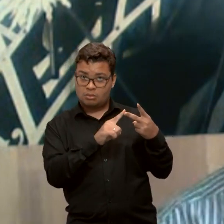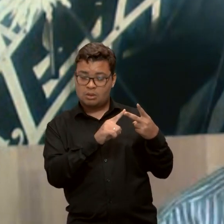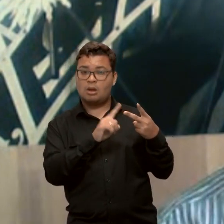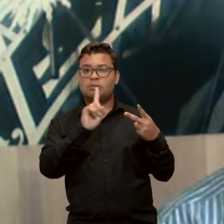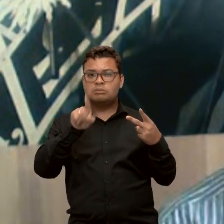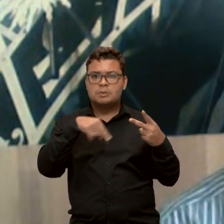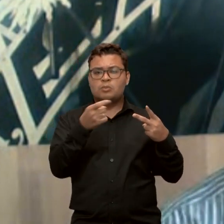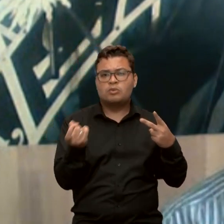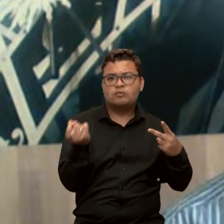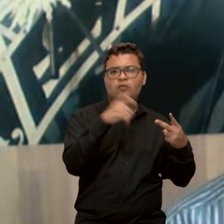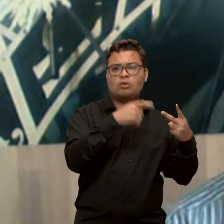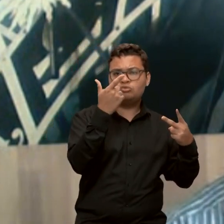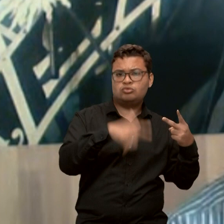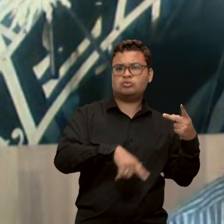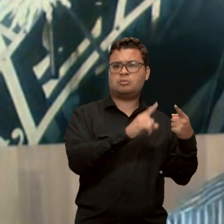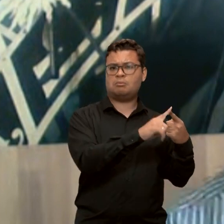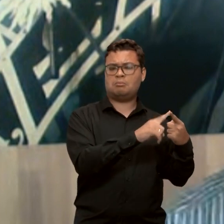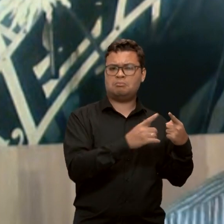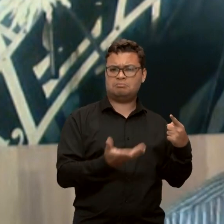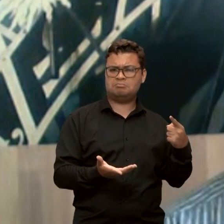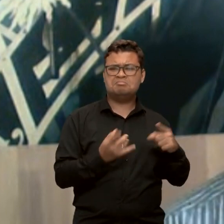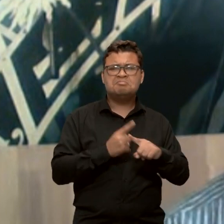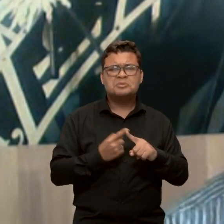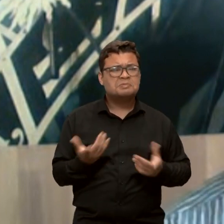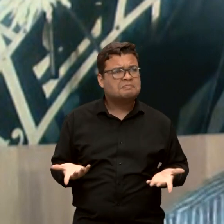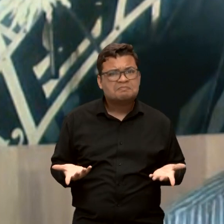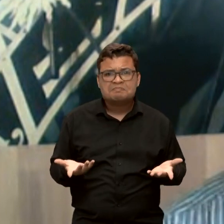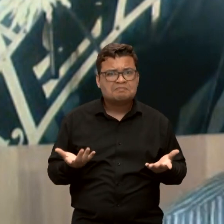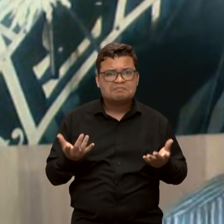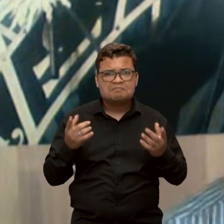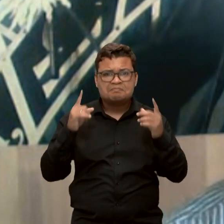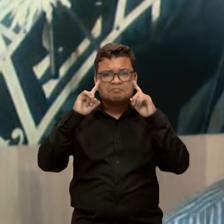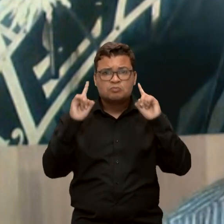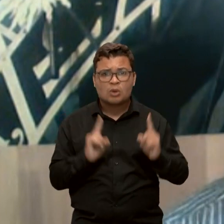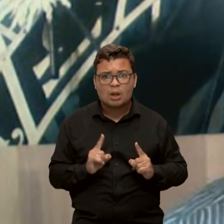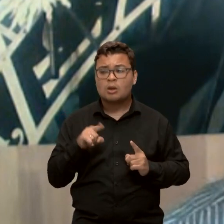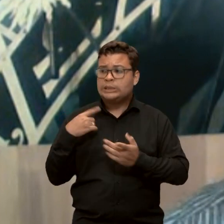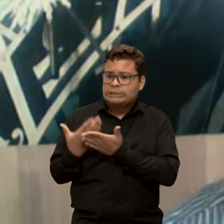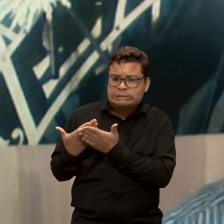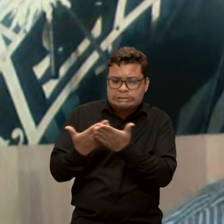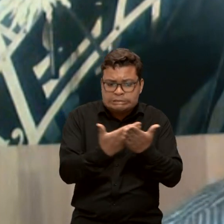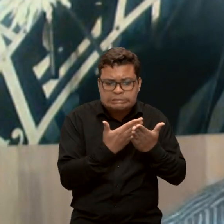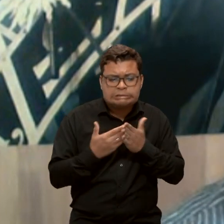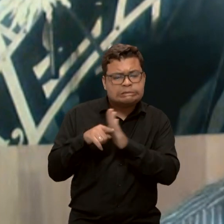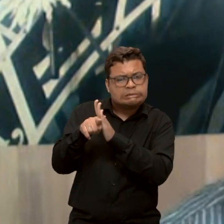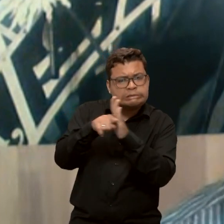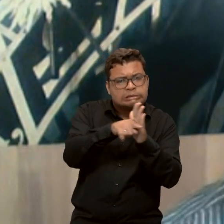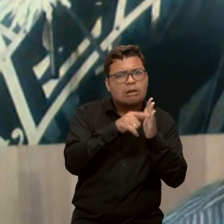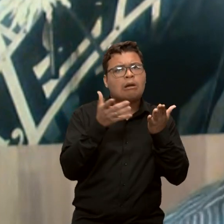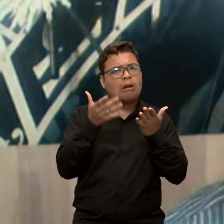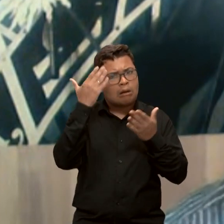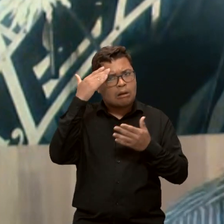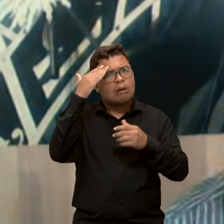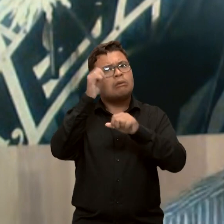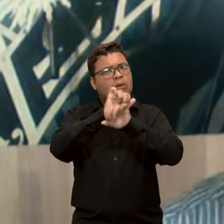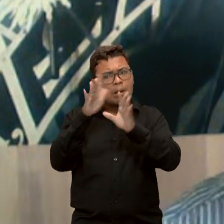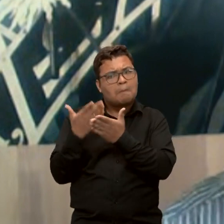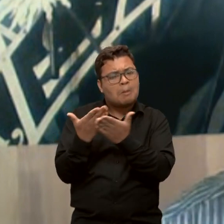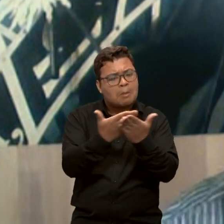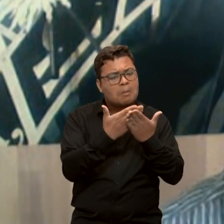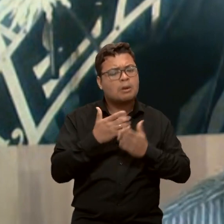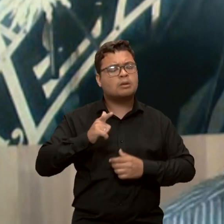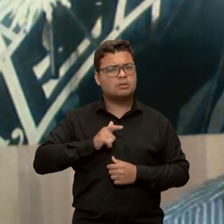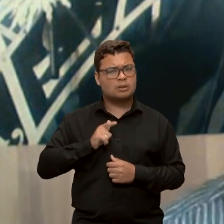Como é que a gente explica eu ter quase uma década de dengue 1, ter uma pausa de 2, 3 anos com dengue